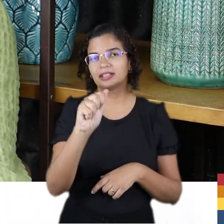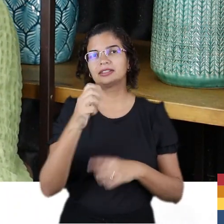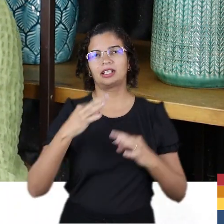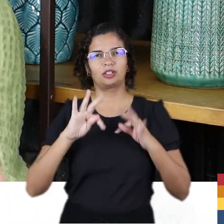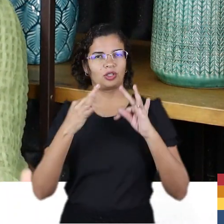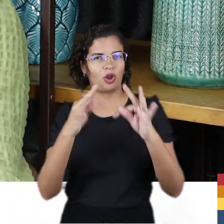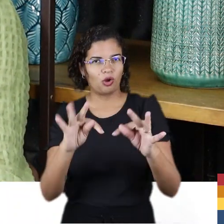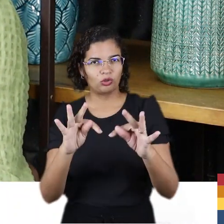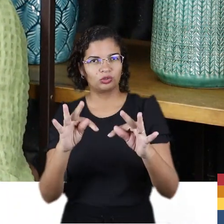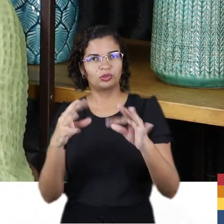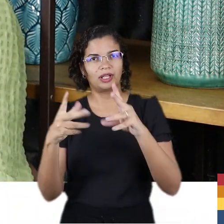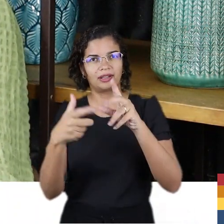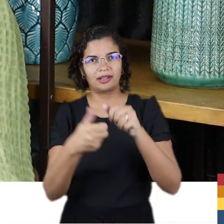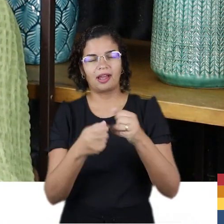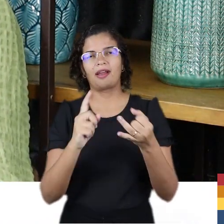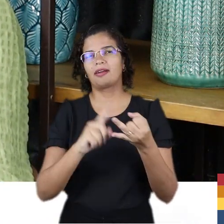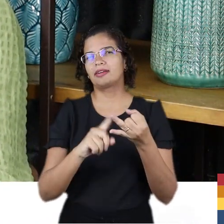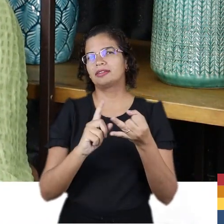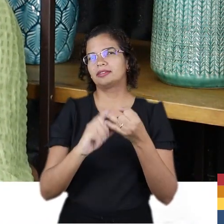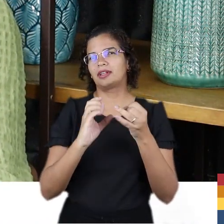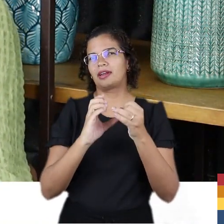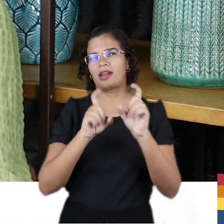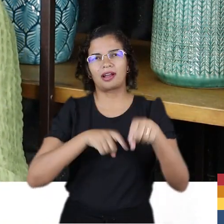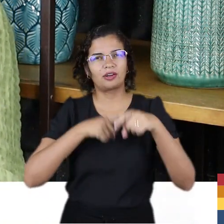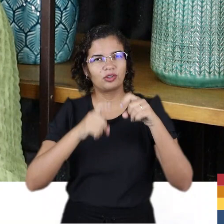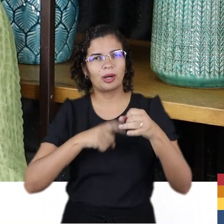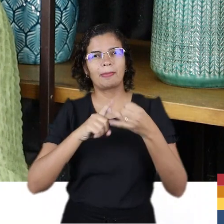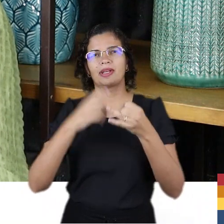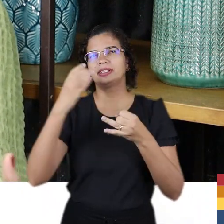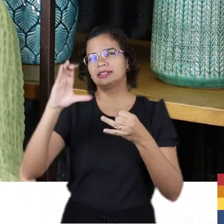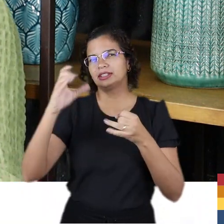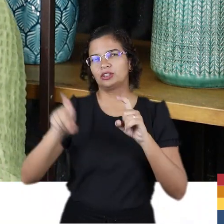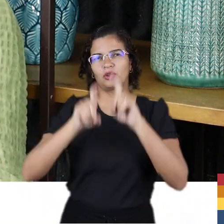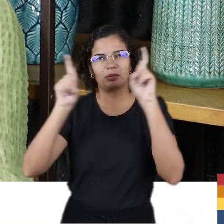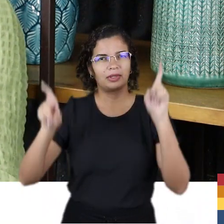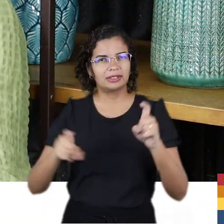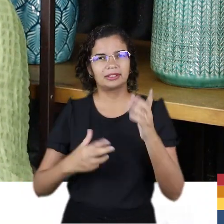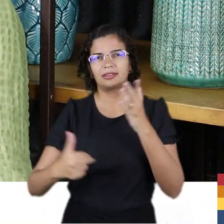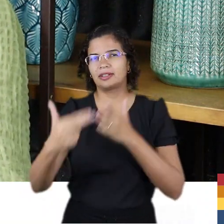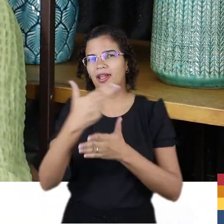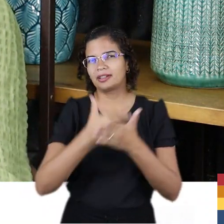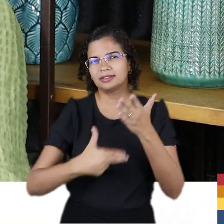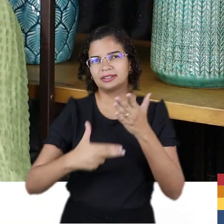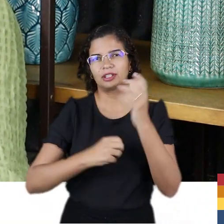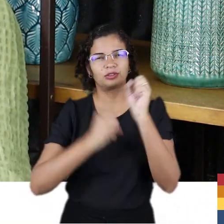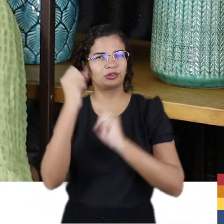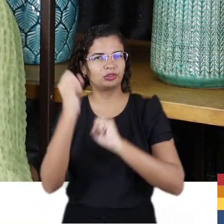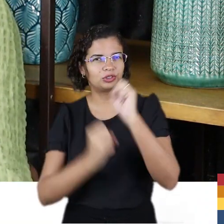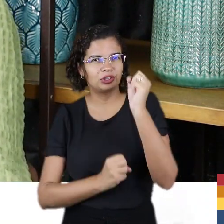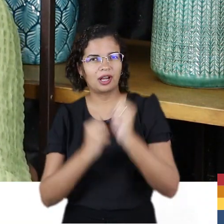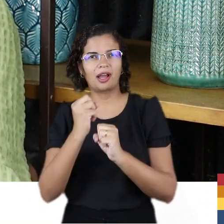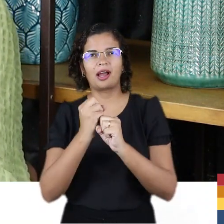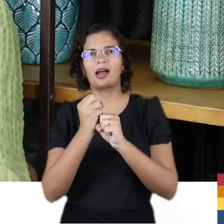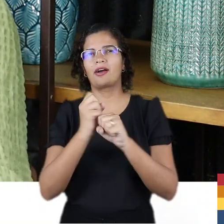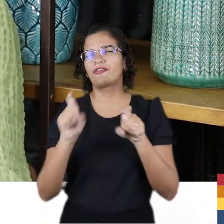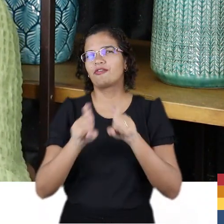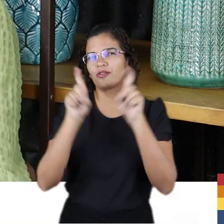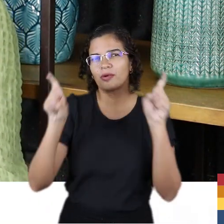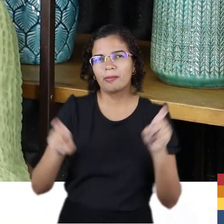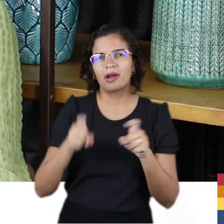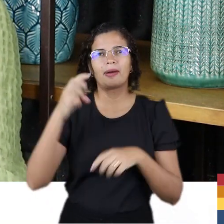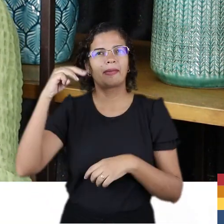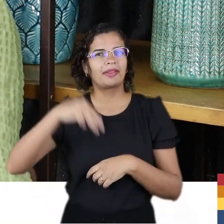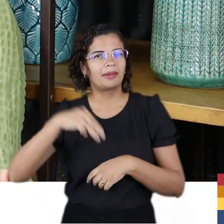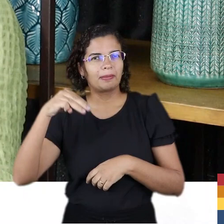eles podem também debater e identificar outras oportunidades de aprendizagem, outras oportunidades formativas que os